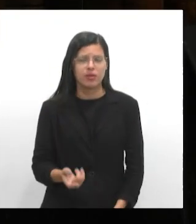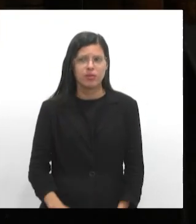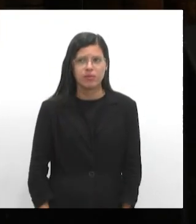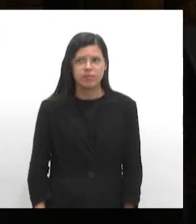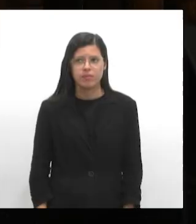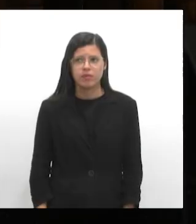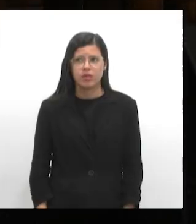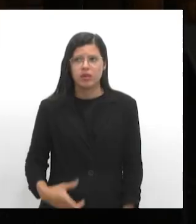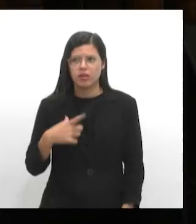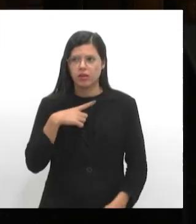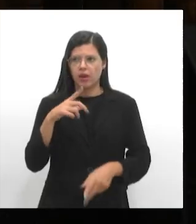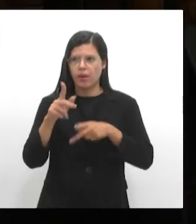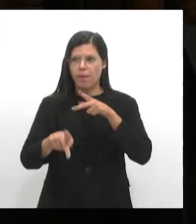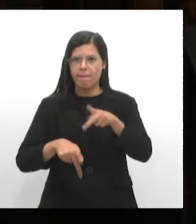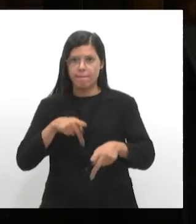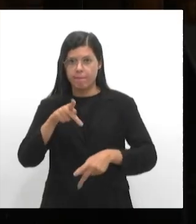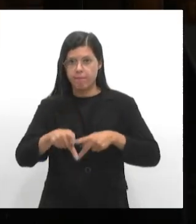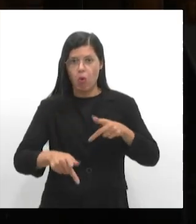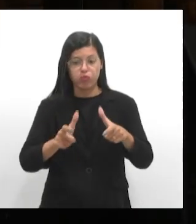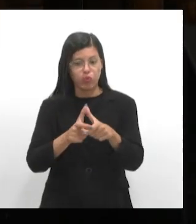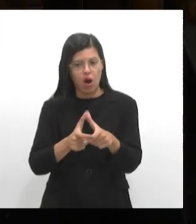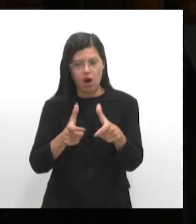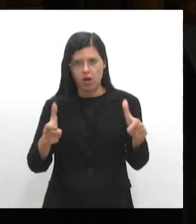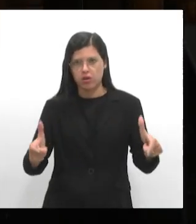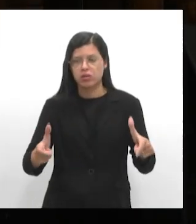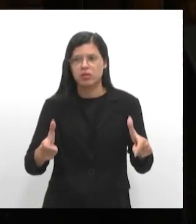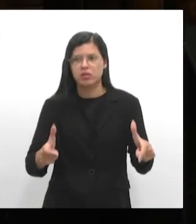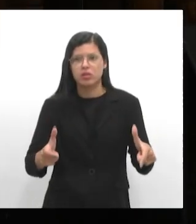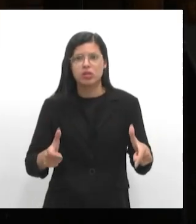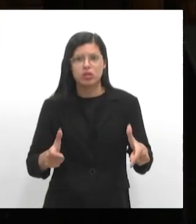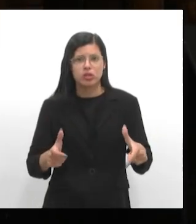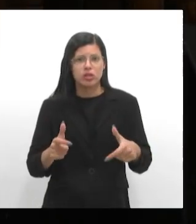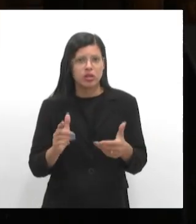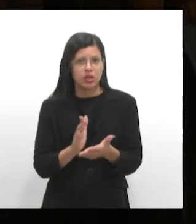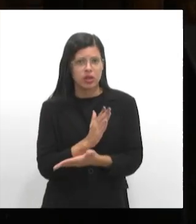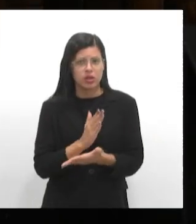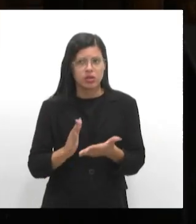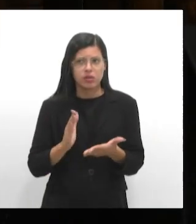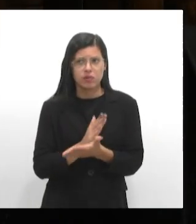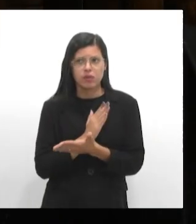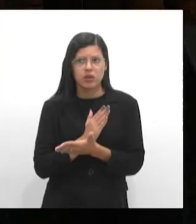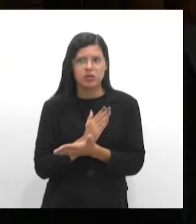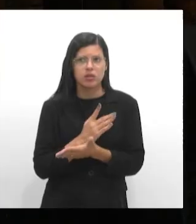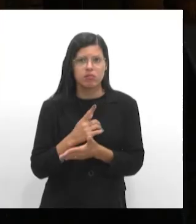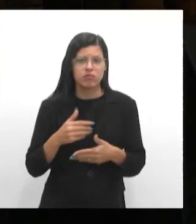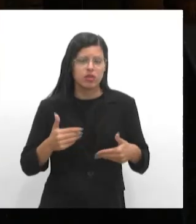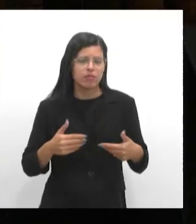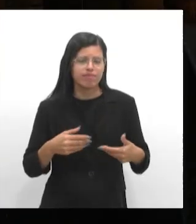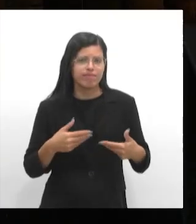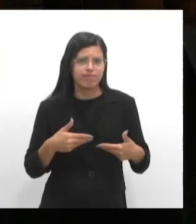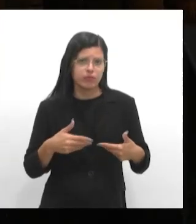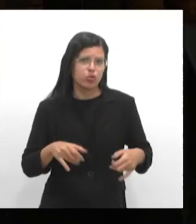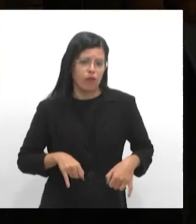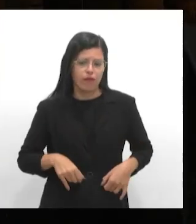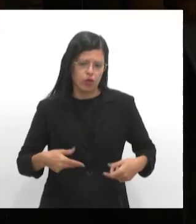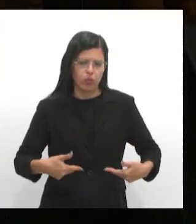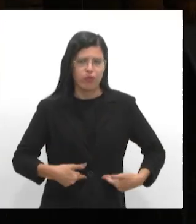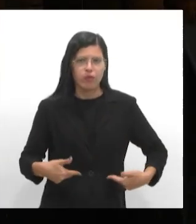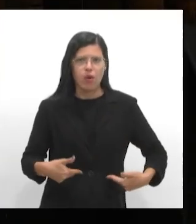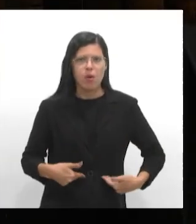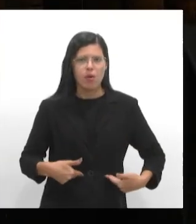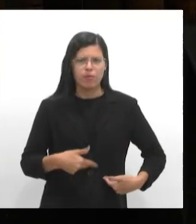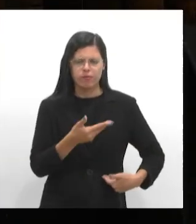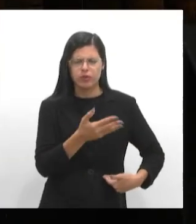enquanto tem uma população imensa que muitas vezes está passando fome. E o senhor conhece esse